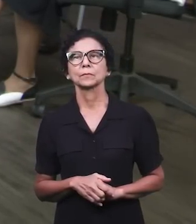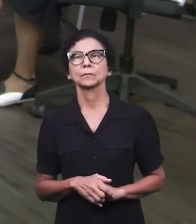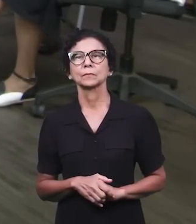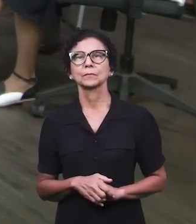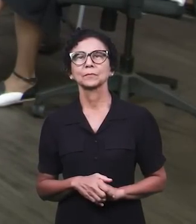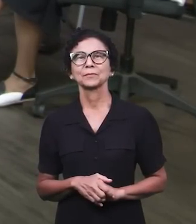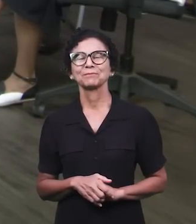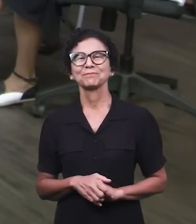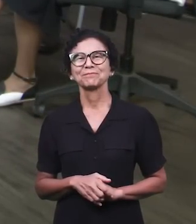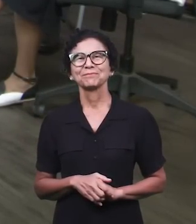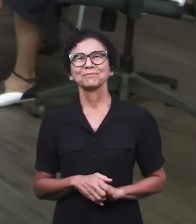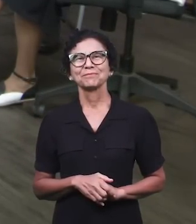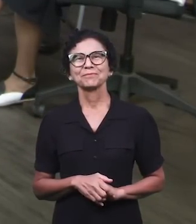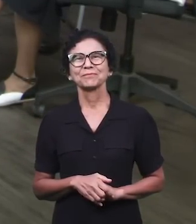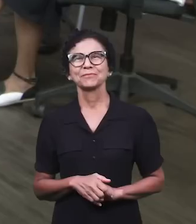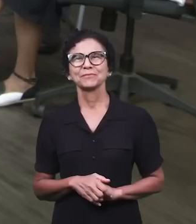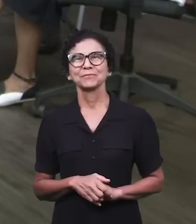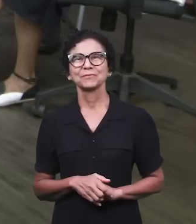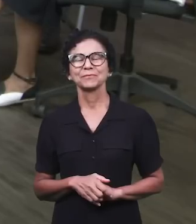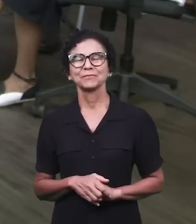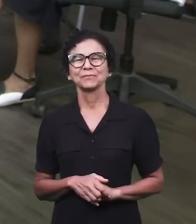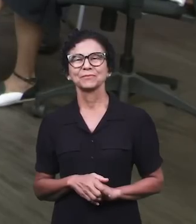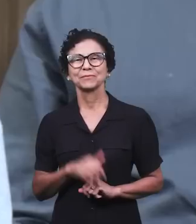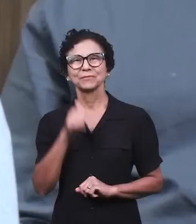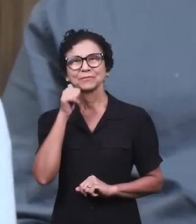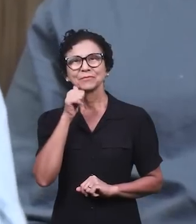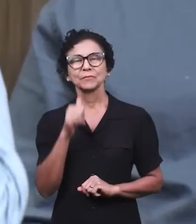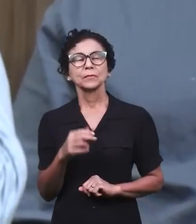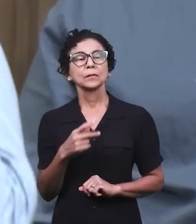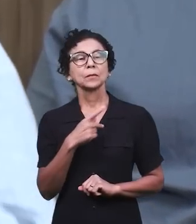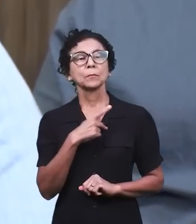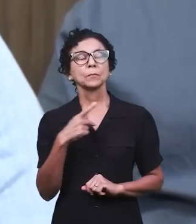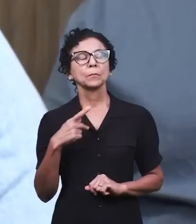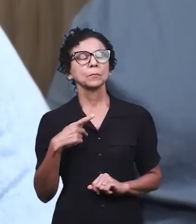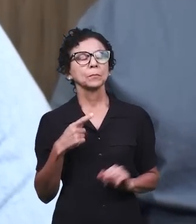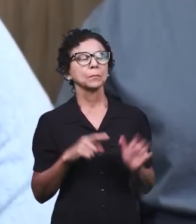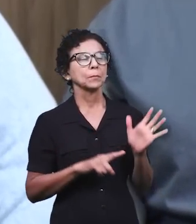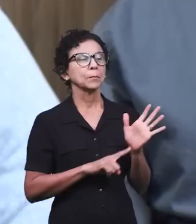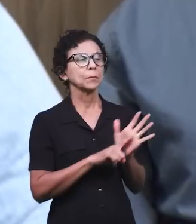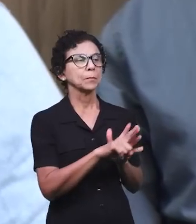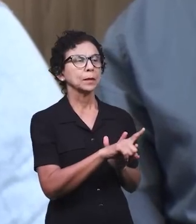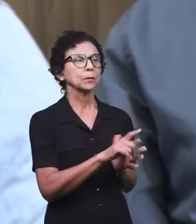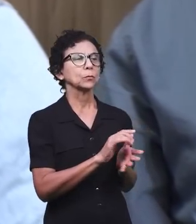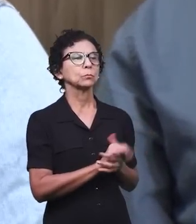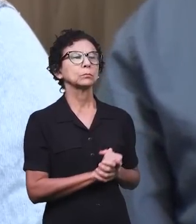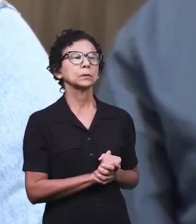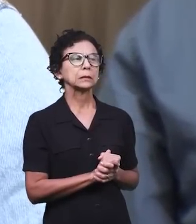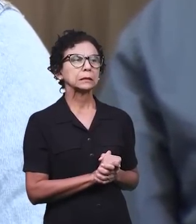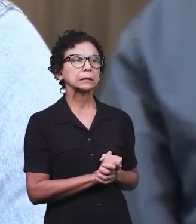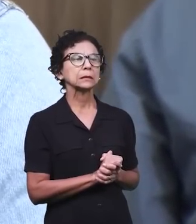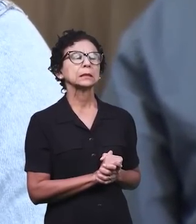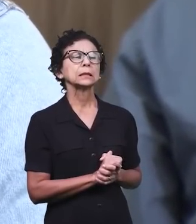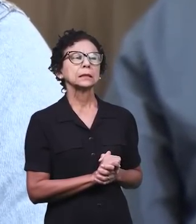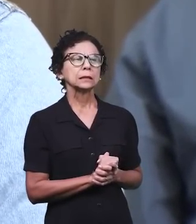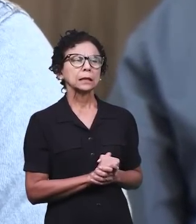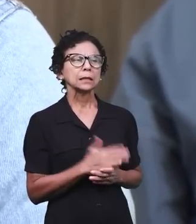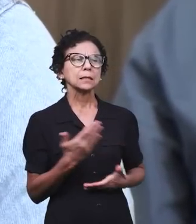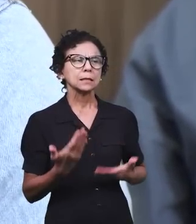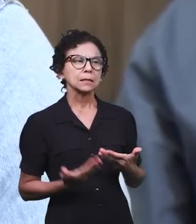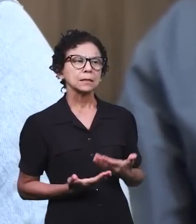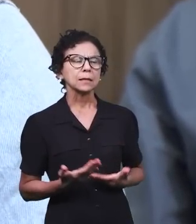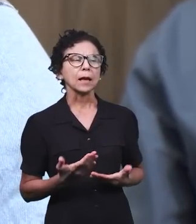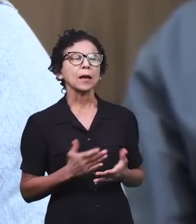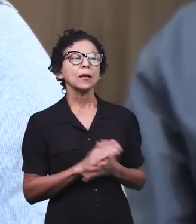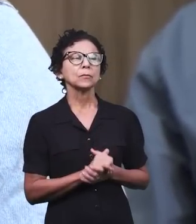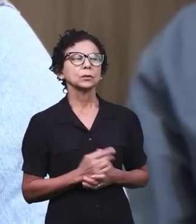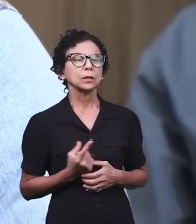com a Ana Beatriz. Pastor, a pergunta tem muitos casos de servos que